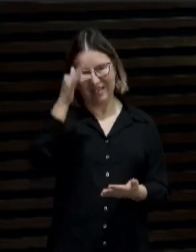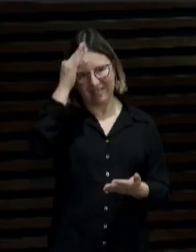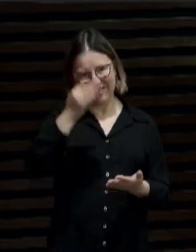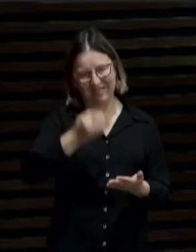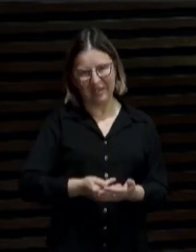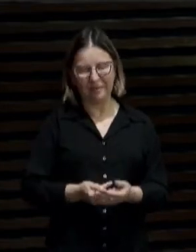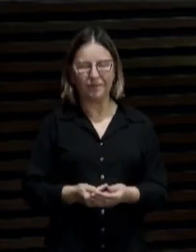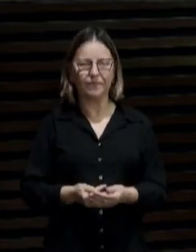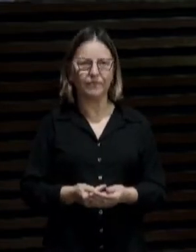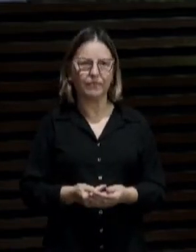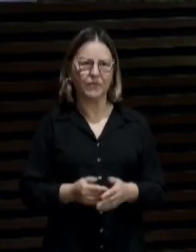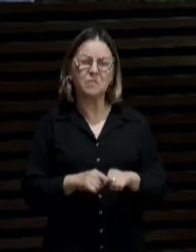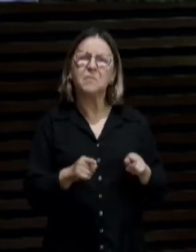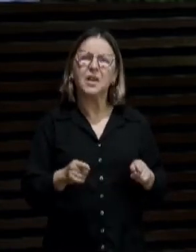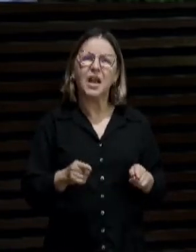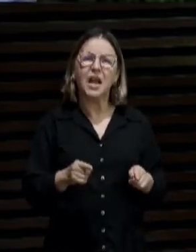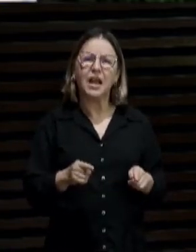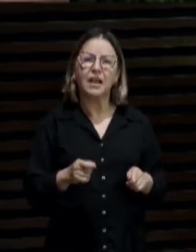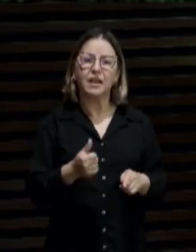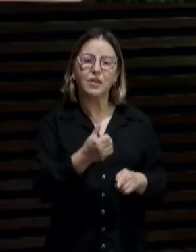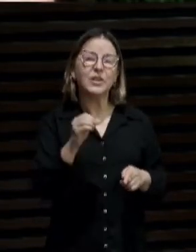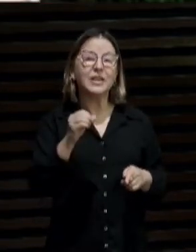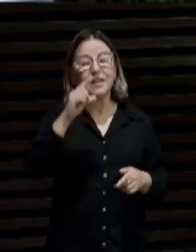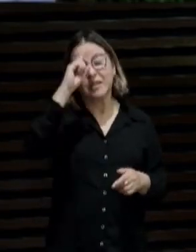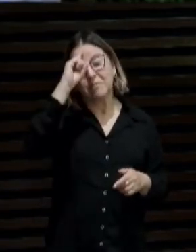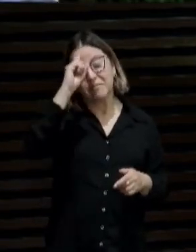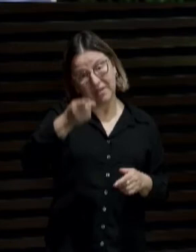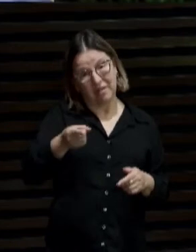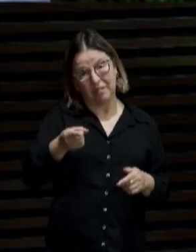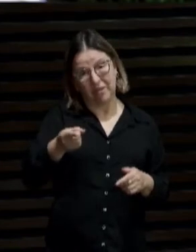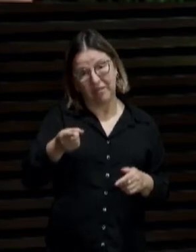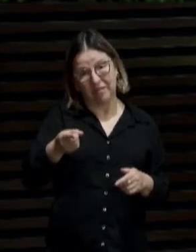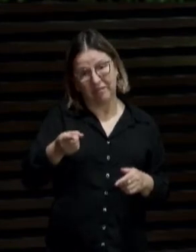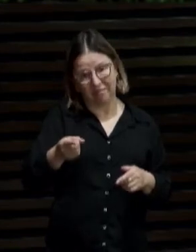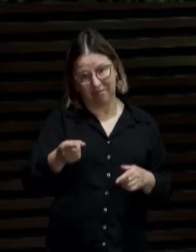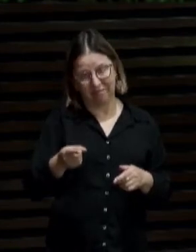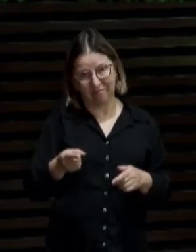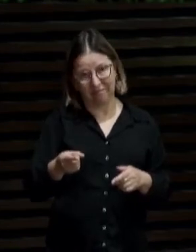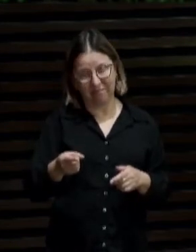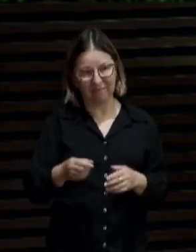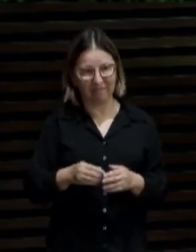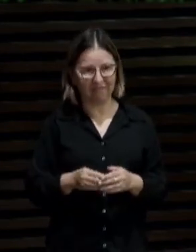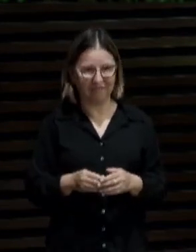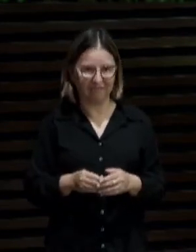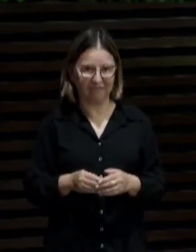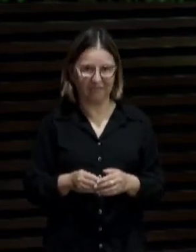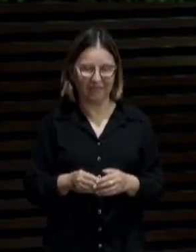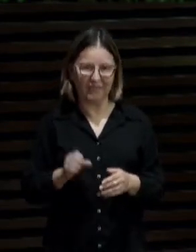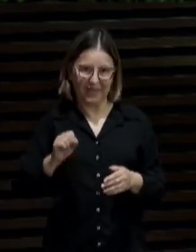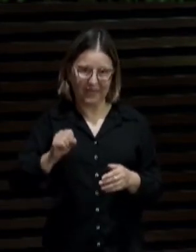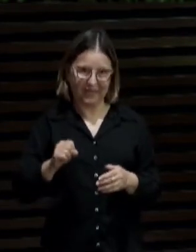Tá bom, mas e os mandamentos não serviram para nada? Não tinha que seguir os mandamentos? Os mandamentos foram dados. Foram.